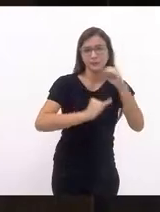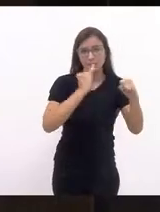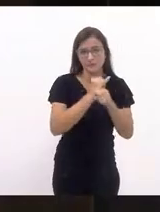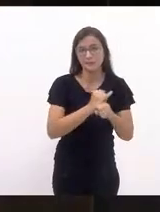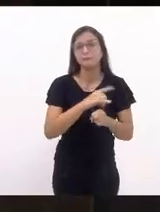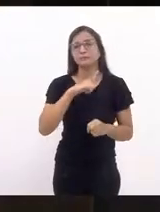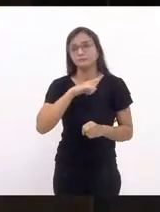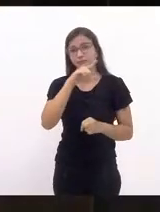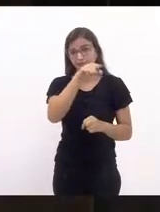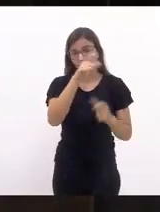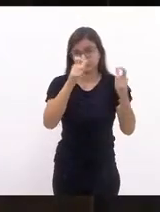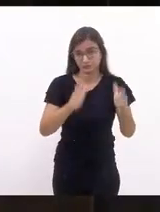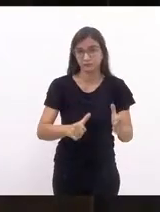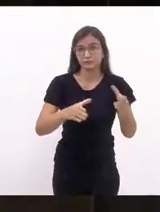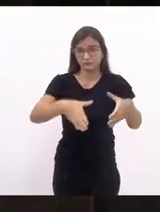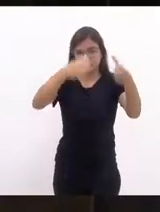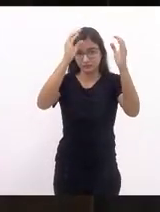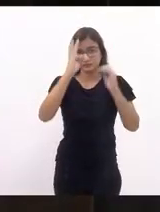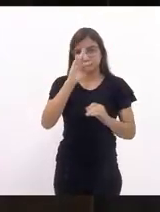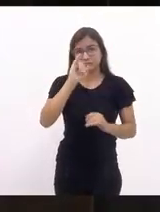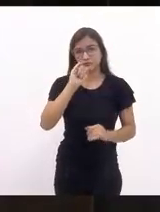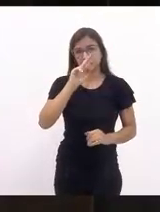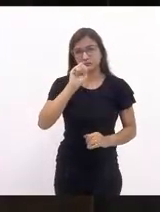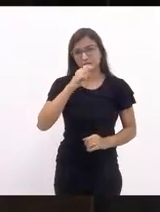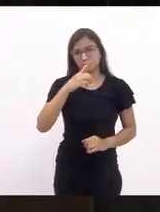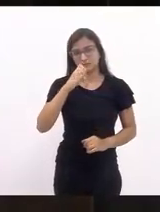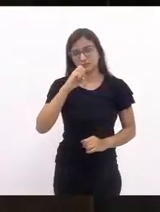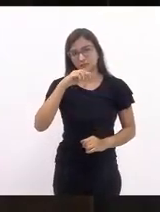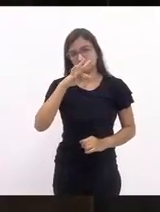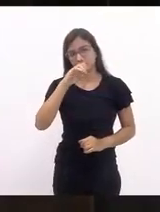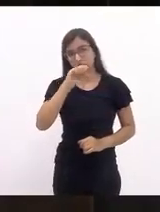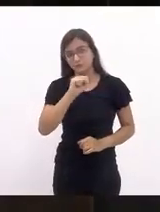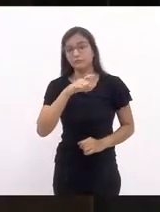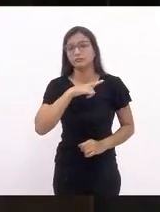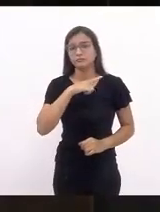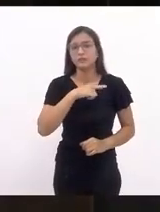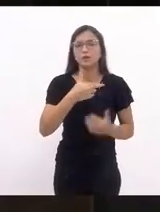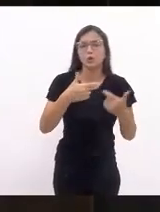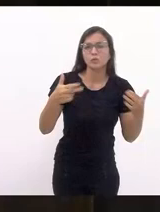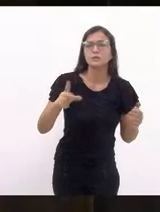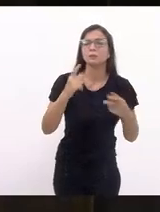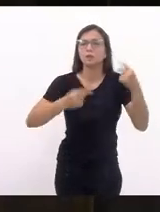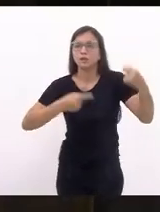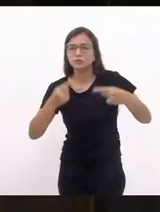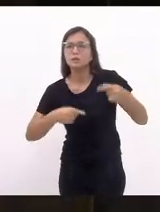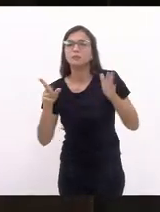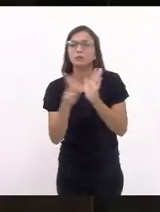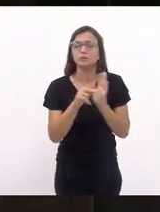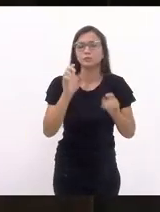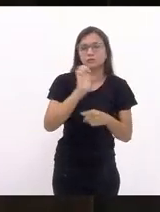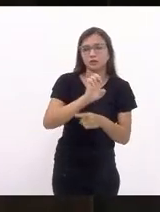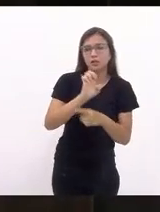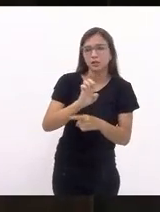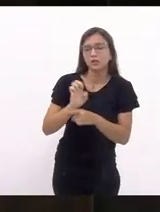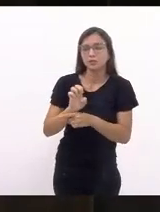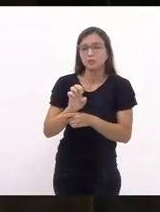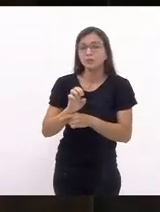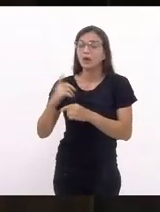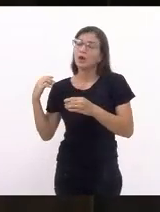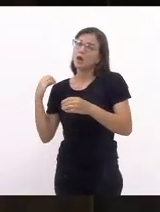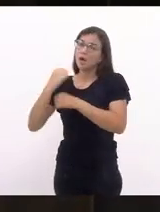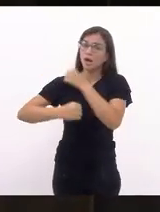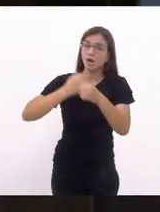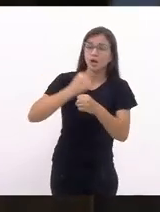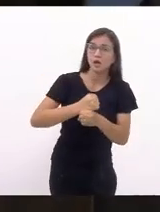conserva documentos da história política do estado e manter um importante acervo de obras jurídicas ao longo do ano realizou mais de